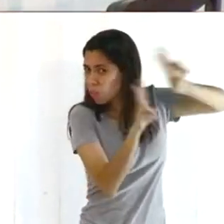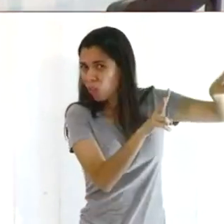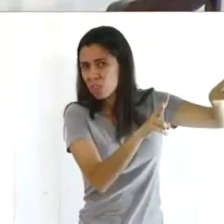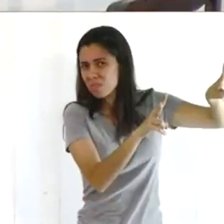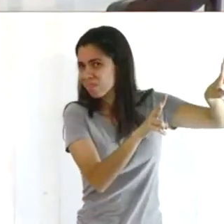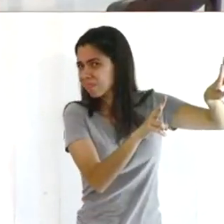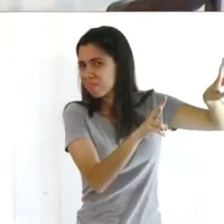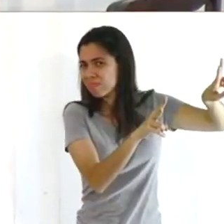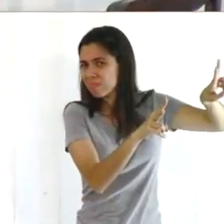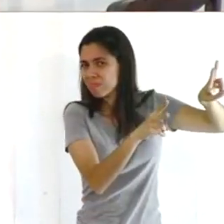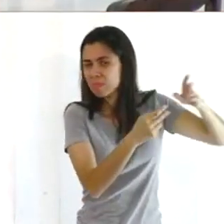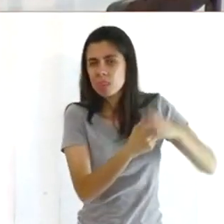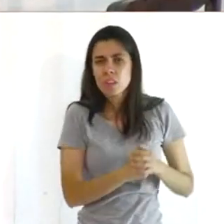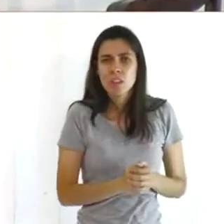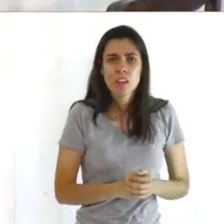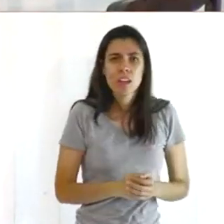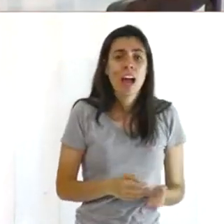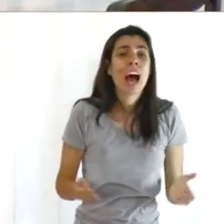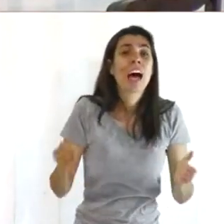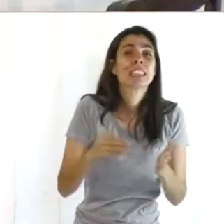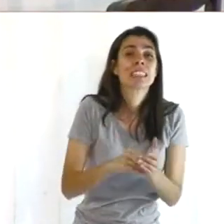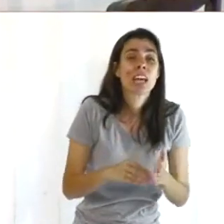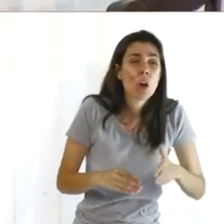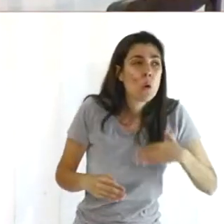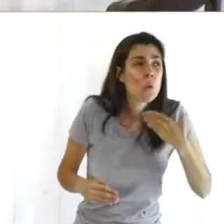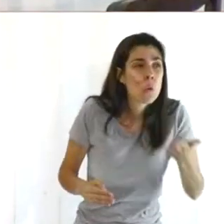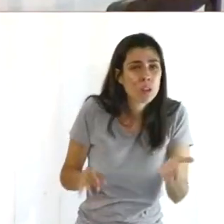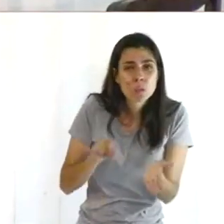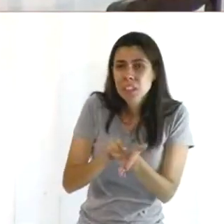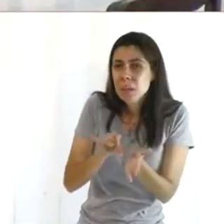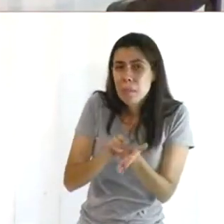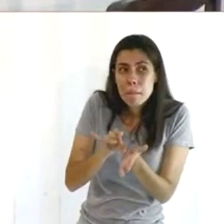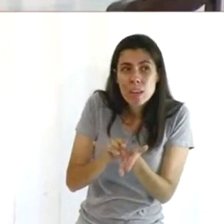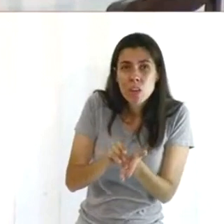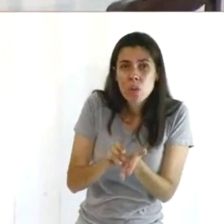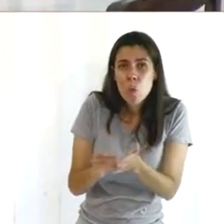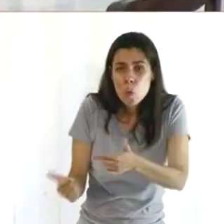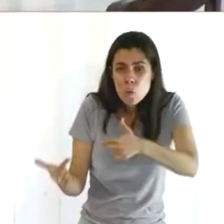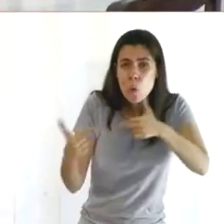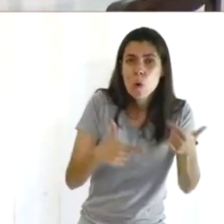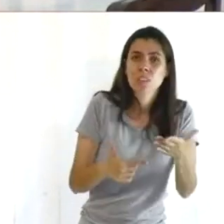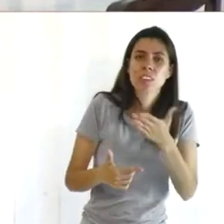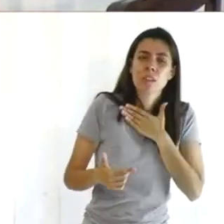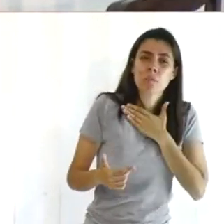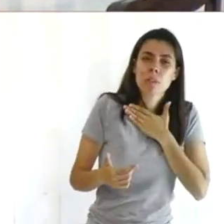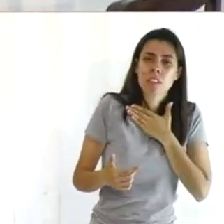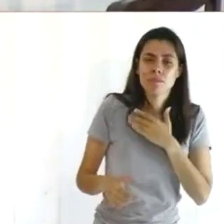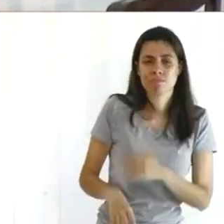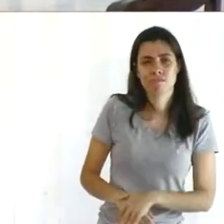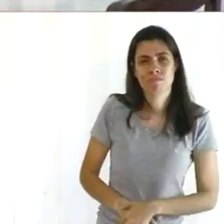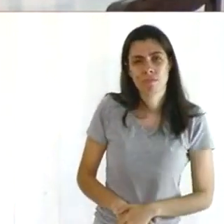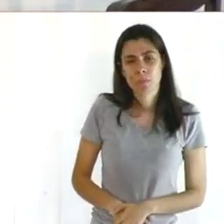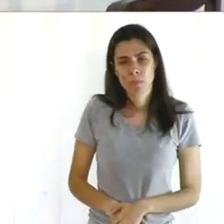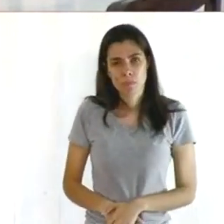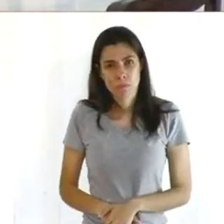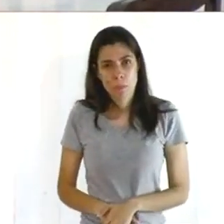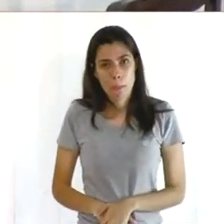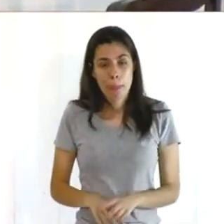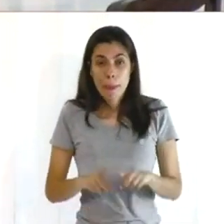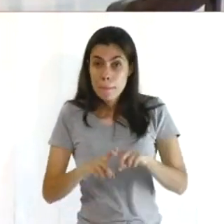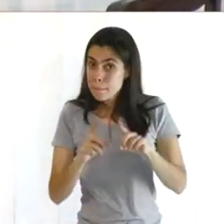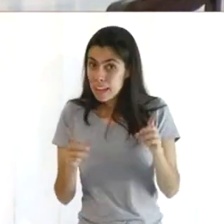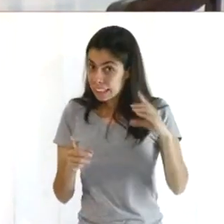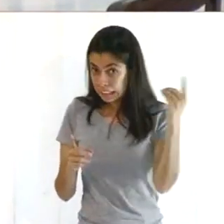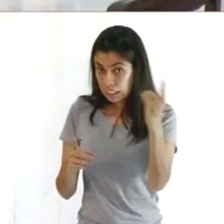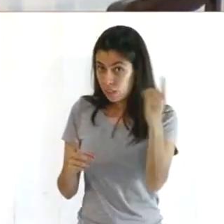Davi não é o único que proferiu essa palavra ou essa expressão até quando. Se você fizer um estudo nas Escrituras, sobretudo